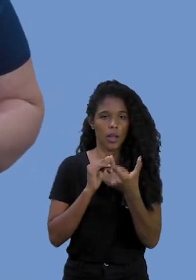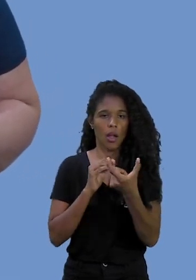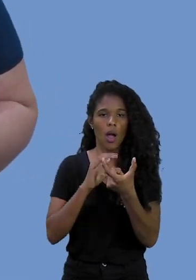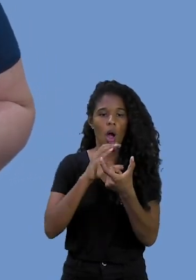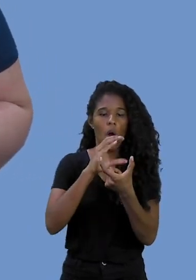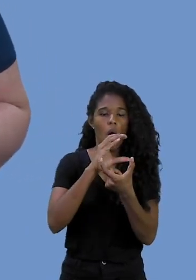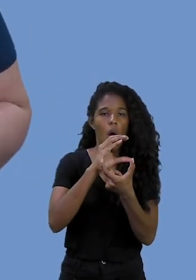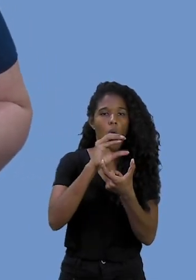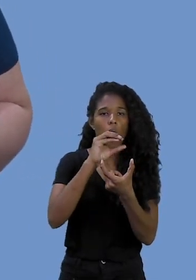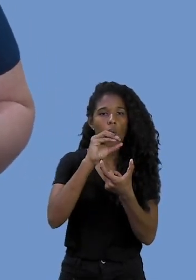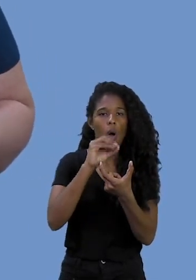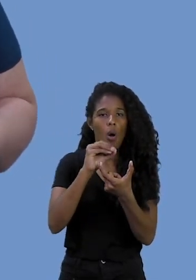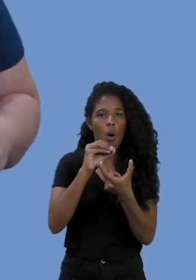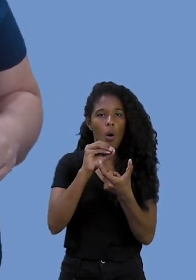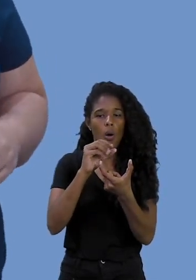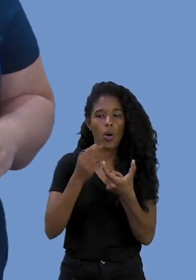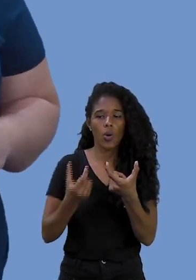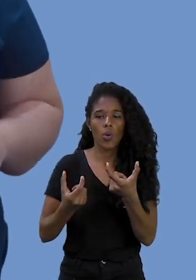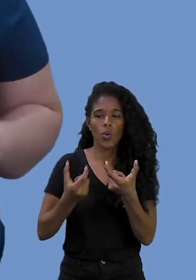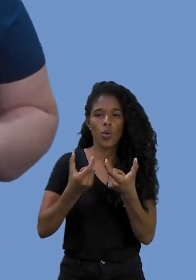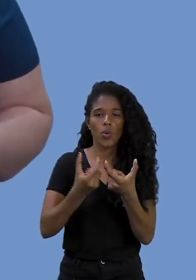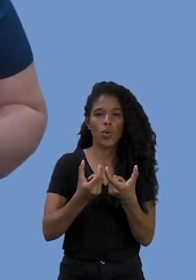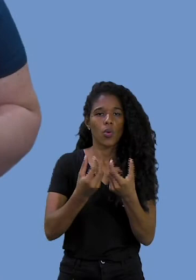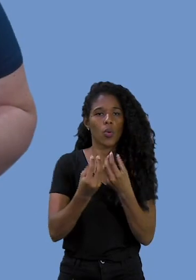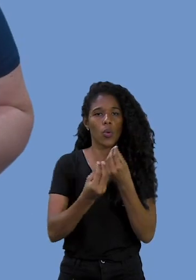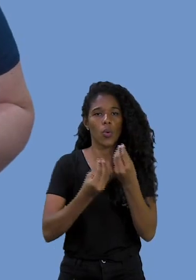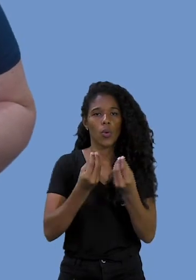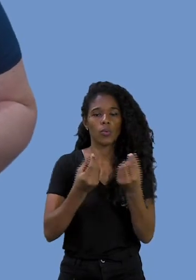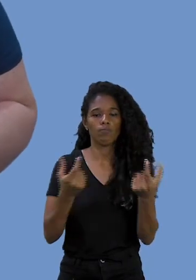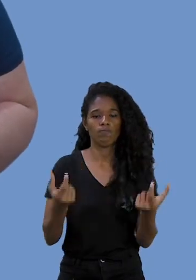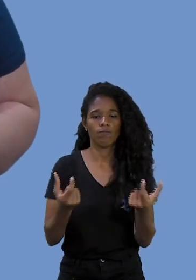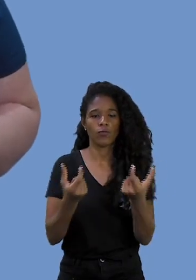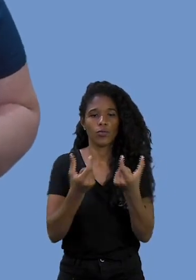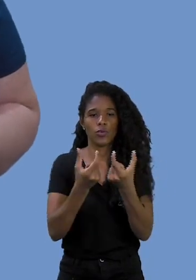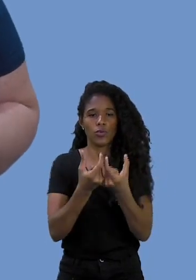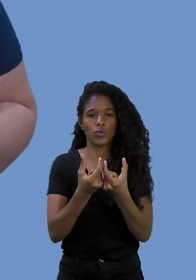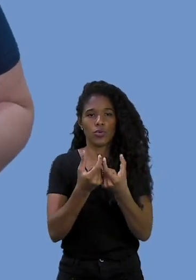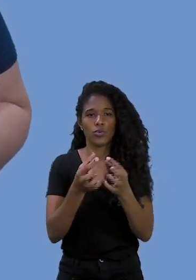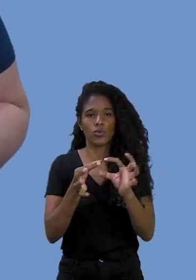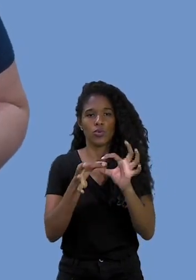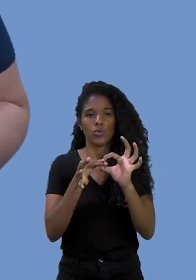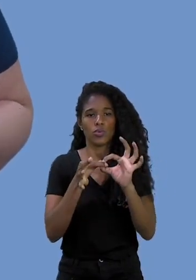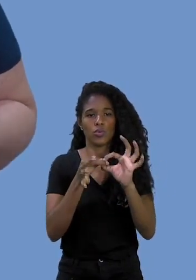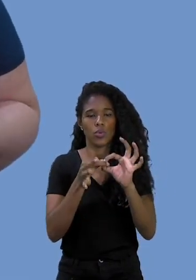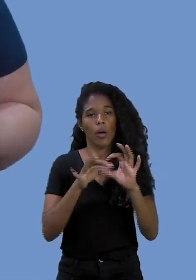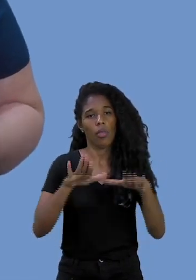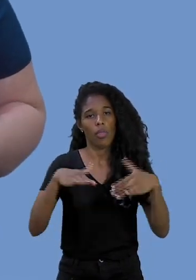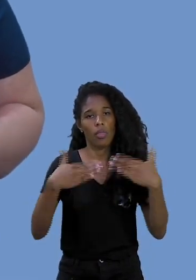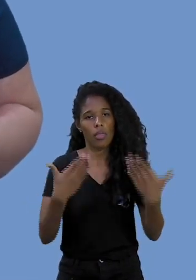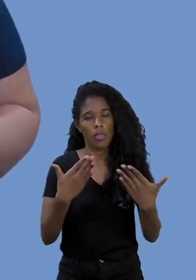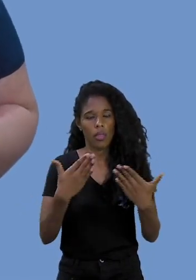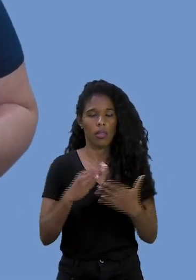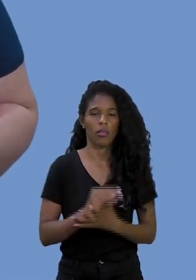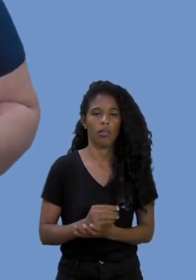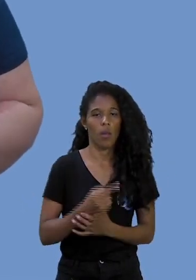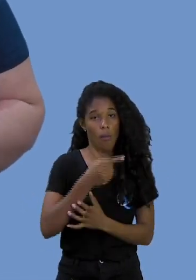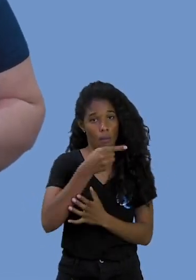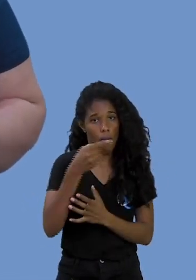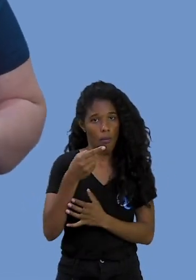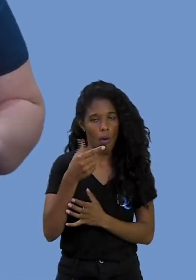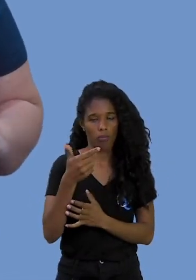Ele aglutina-se com o segundo elemento, então não tem hífen. Então, toda vez que aparecer o prefixo